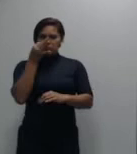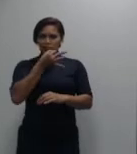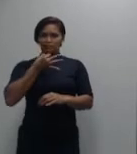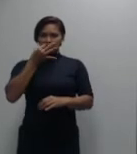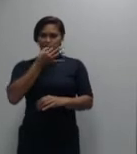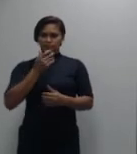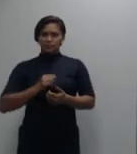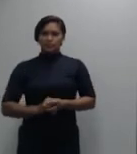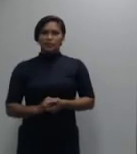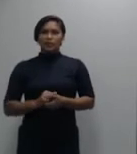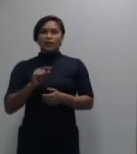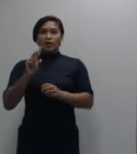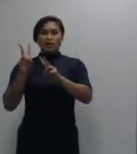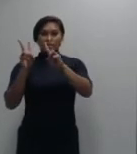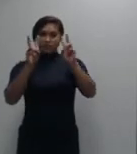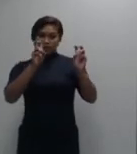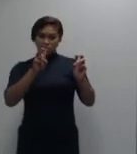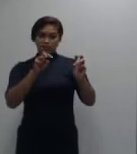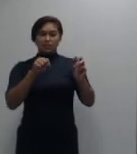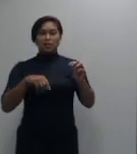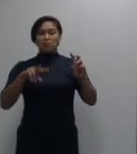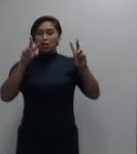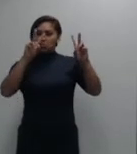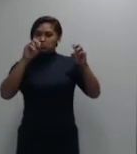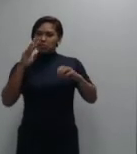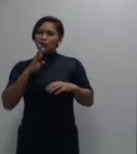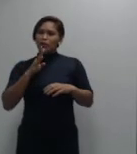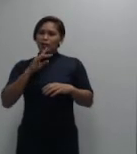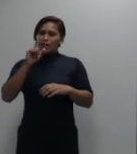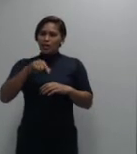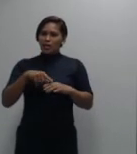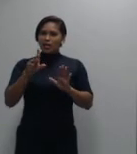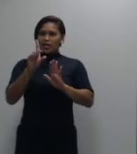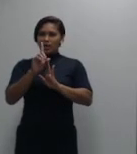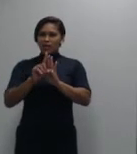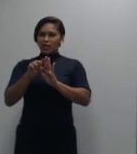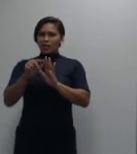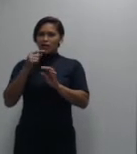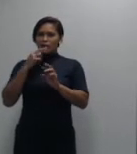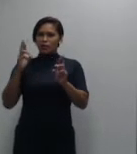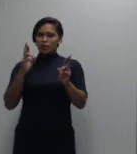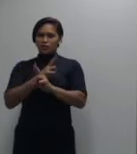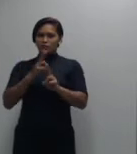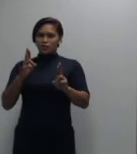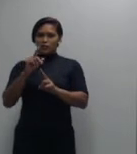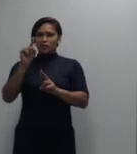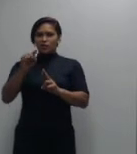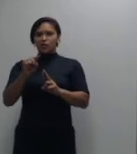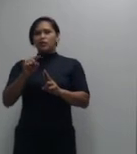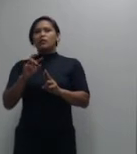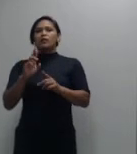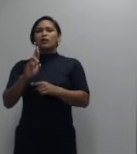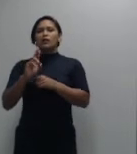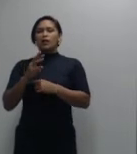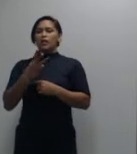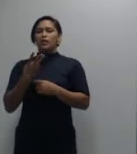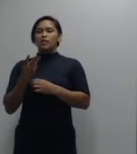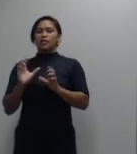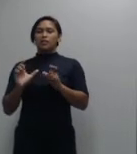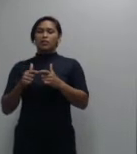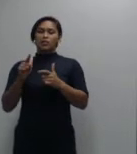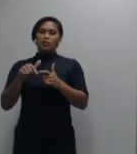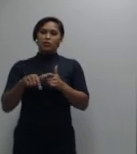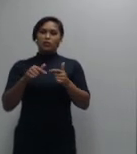essa matéria aqui é bem conhecida de gravar eu fui relator na terceira turma